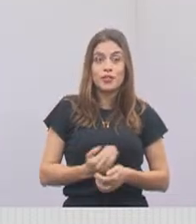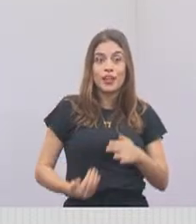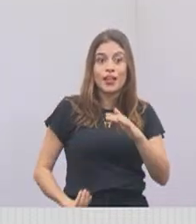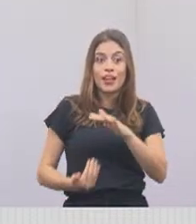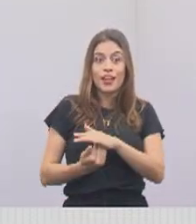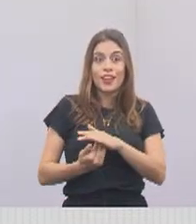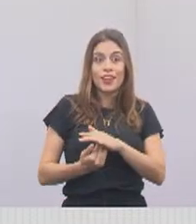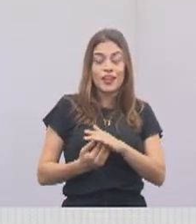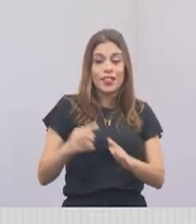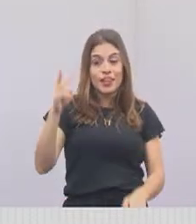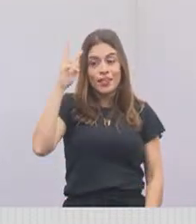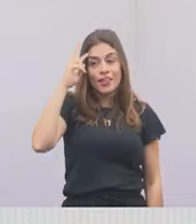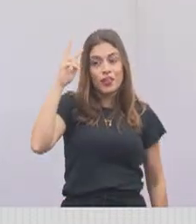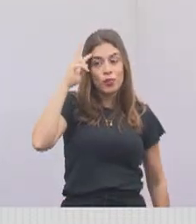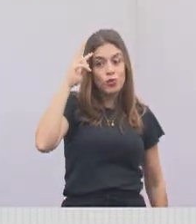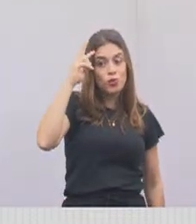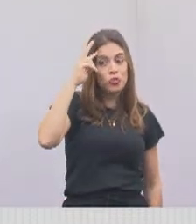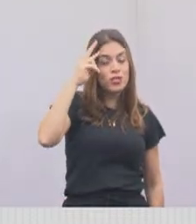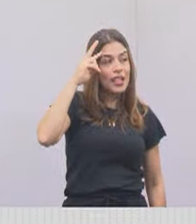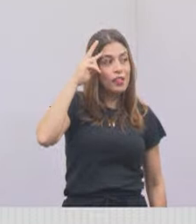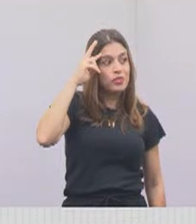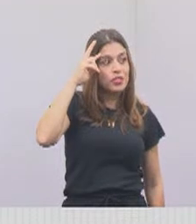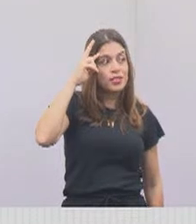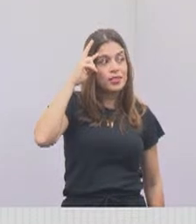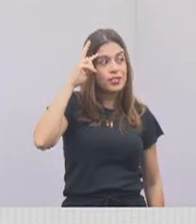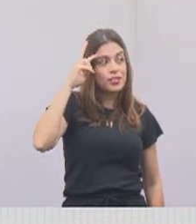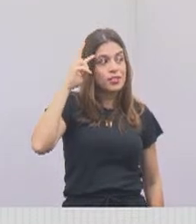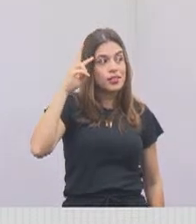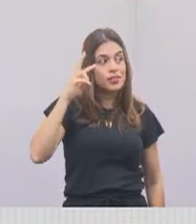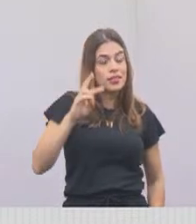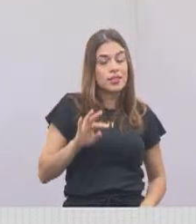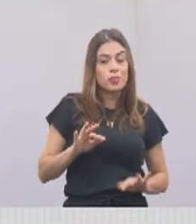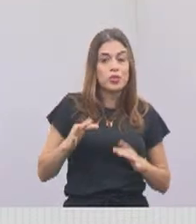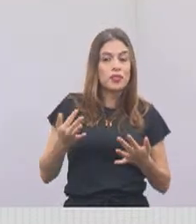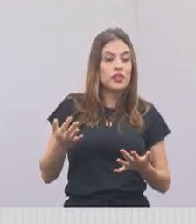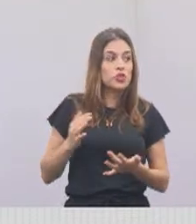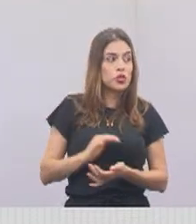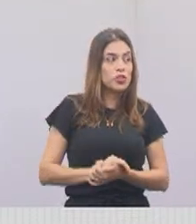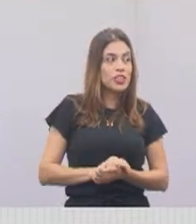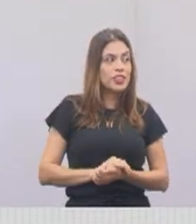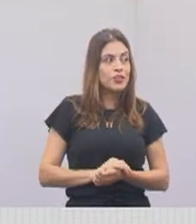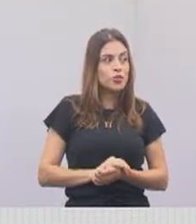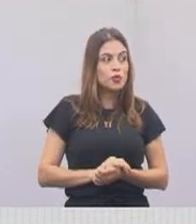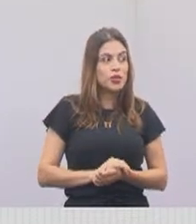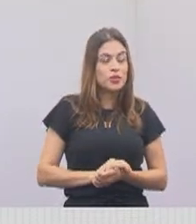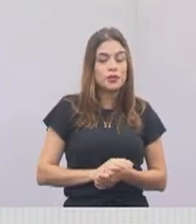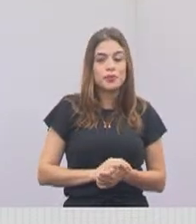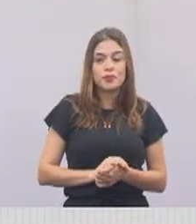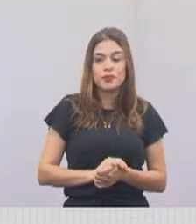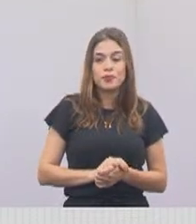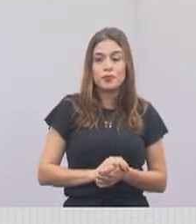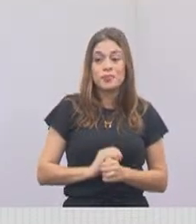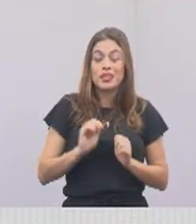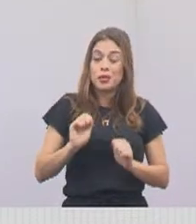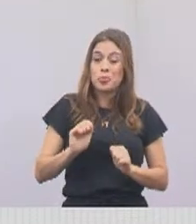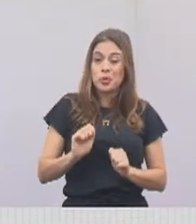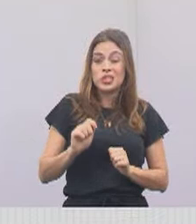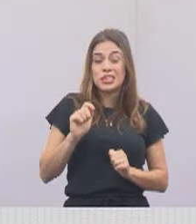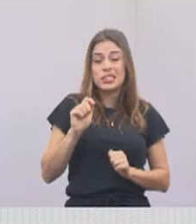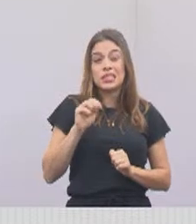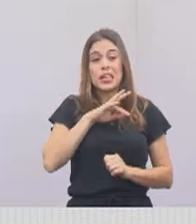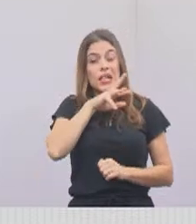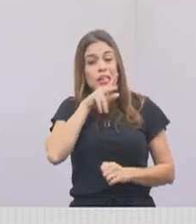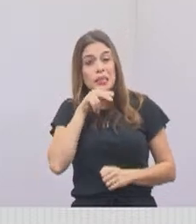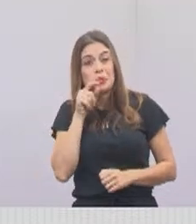segunda-feira, com possibilidade de proliferação de animais indesejados e tantos outros